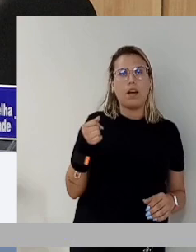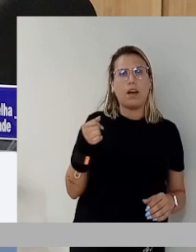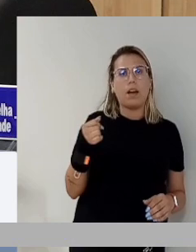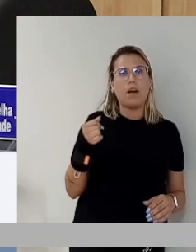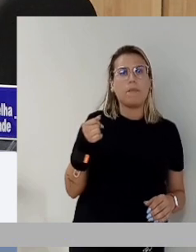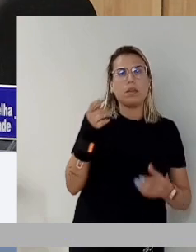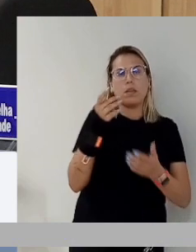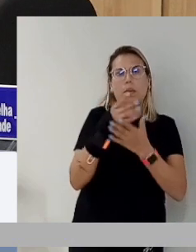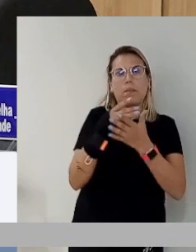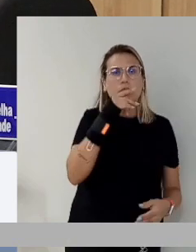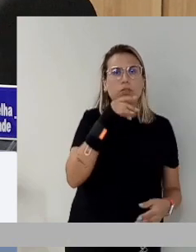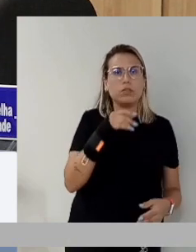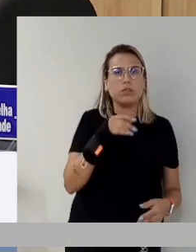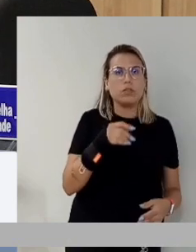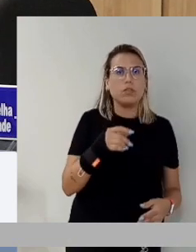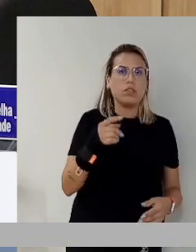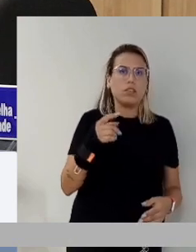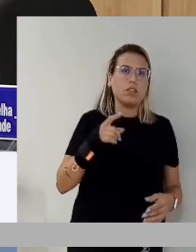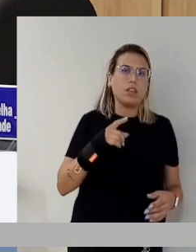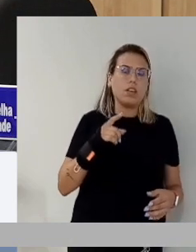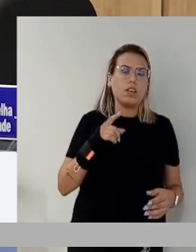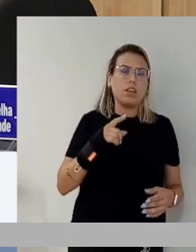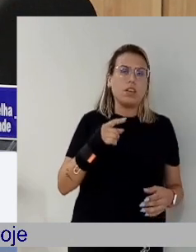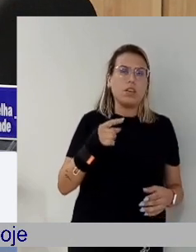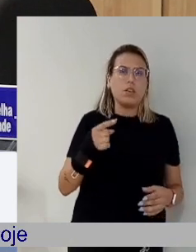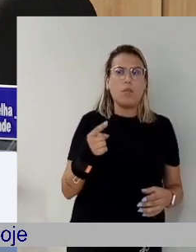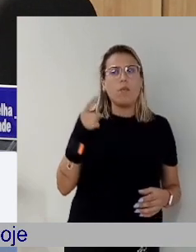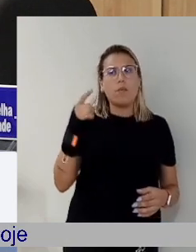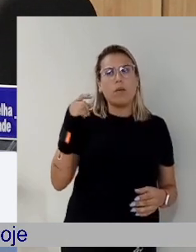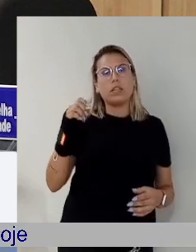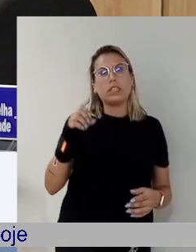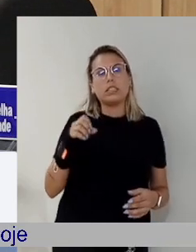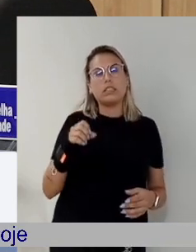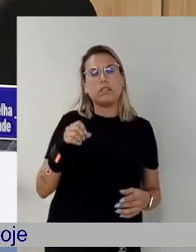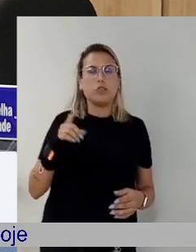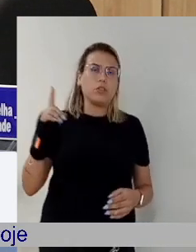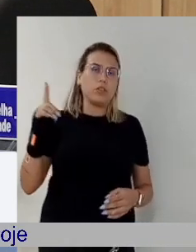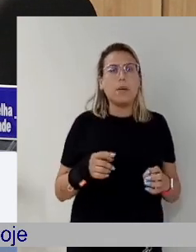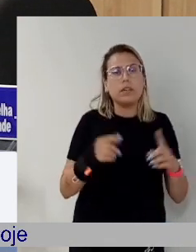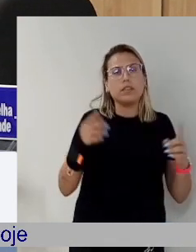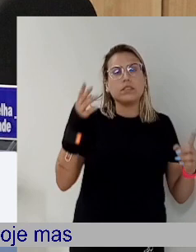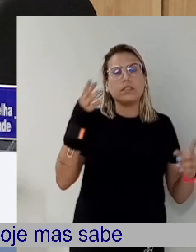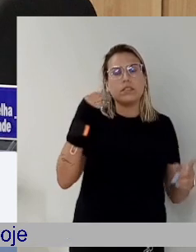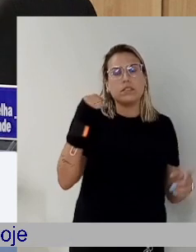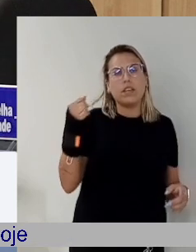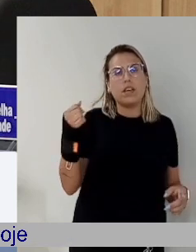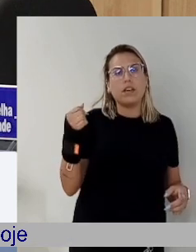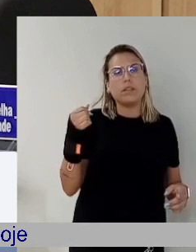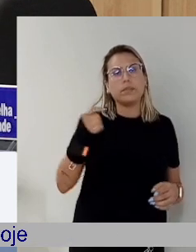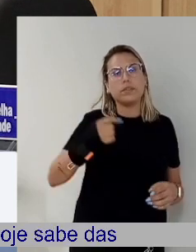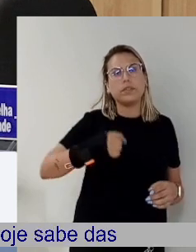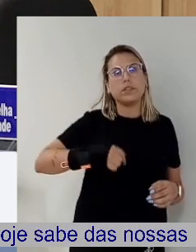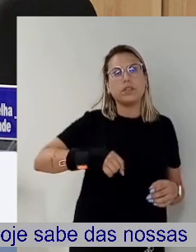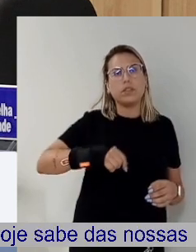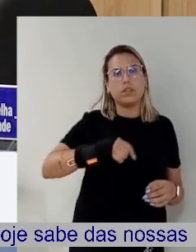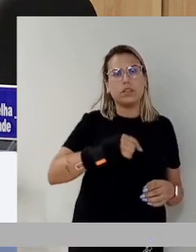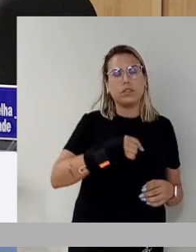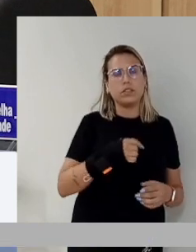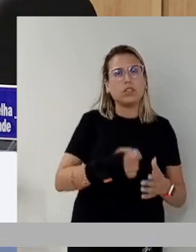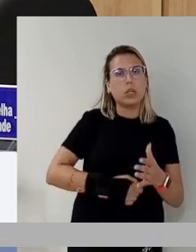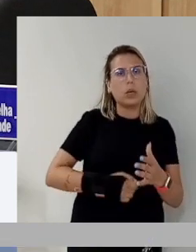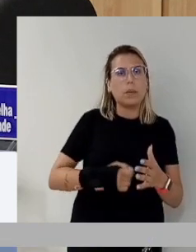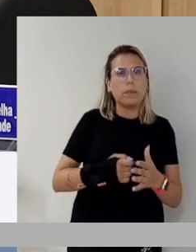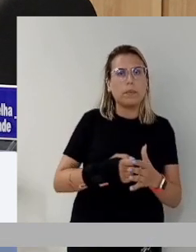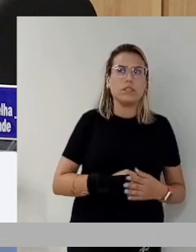política porque uns era situação e hoje são oposição e é um direito de cada um mas sabe das nossas cobranças